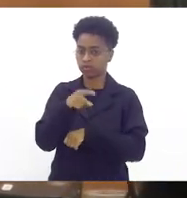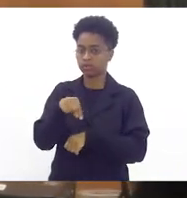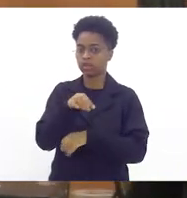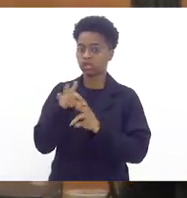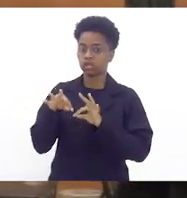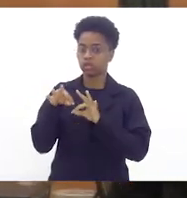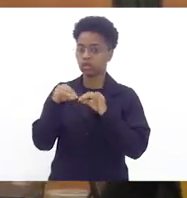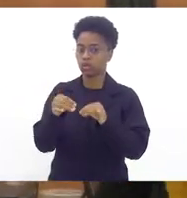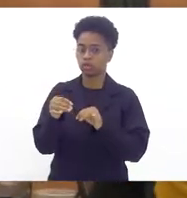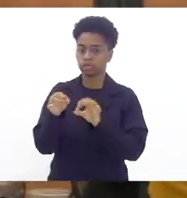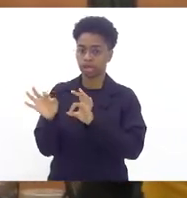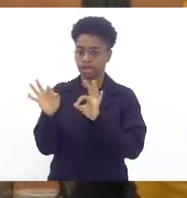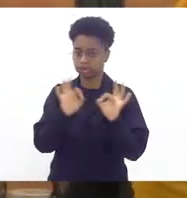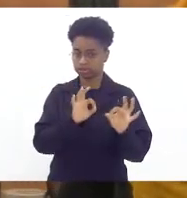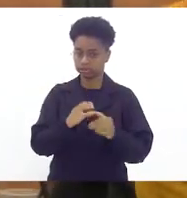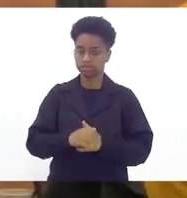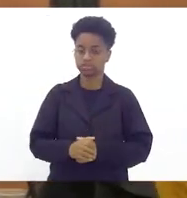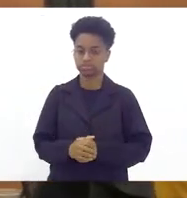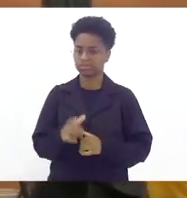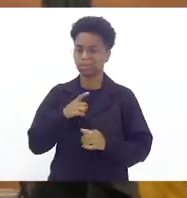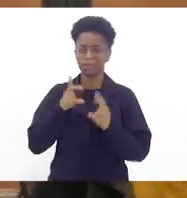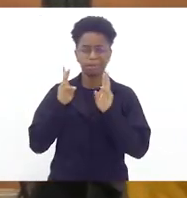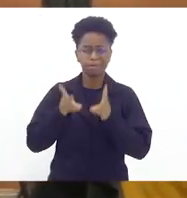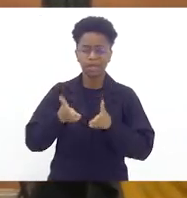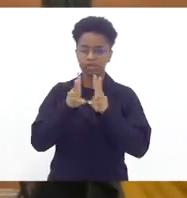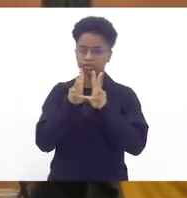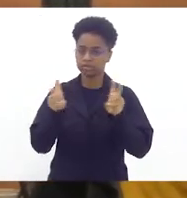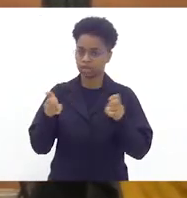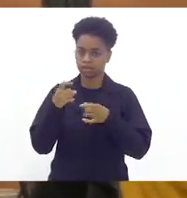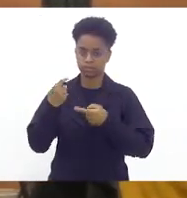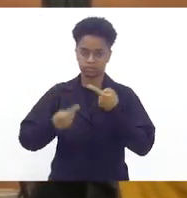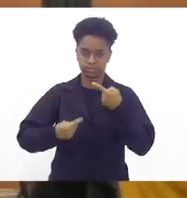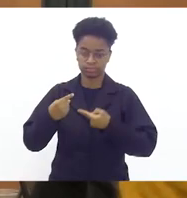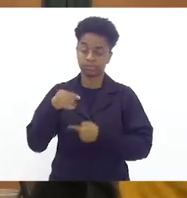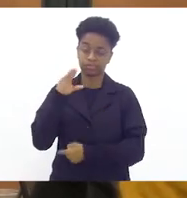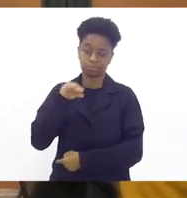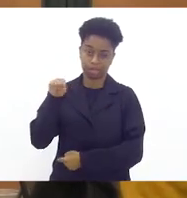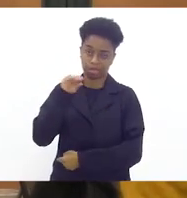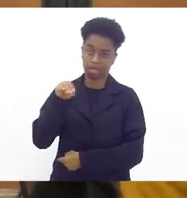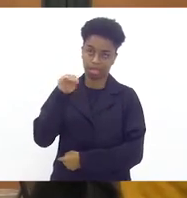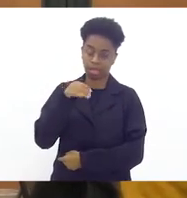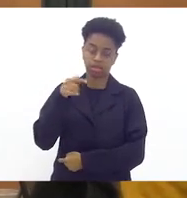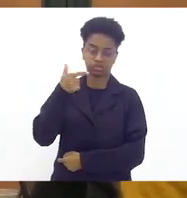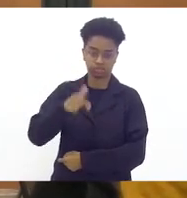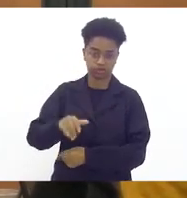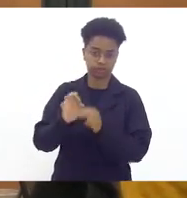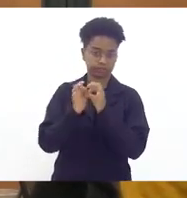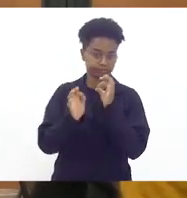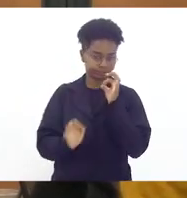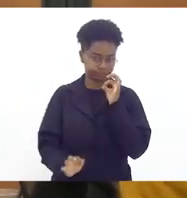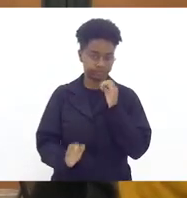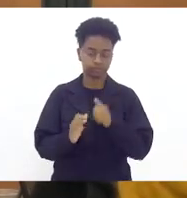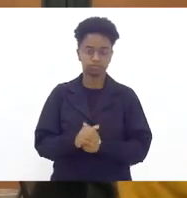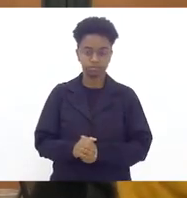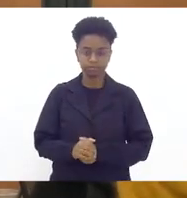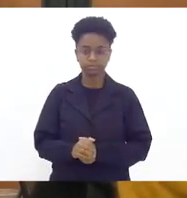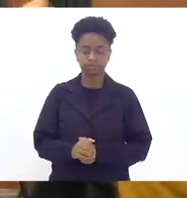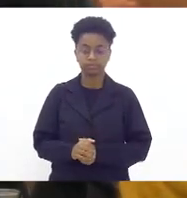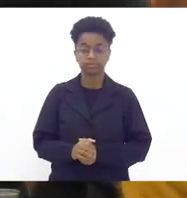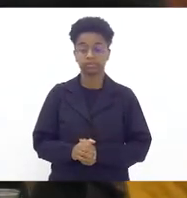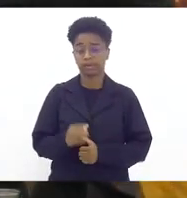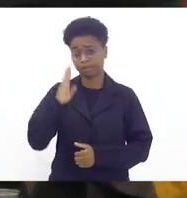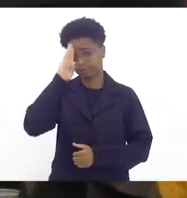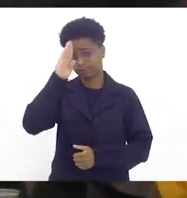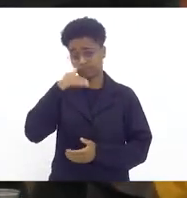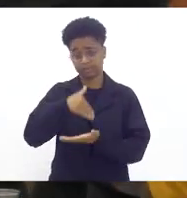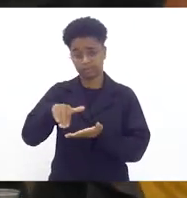vejam. Está a discussão do mesmo tema. E foi blá, blá, blá, blá, blá, blá, blá. Especialmente na Secretaria